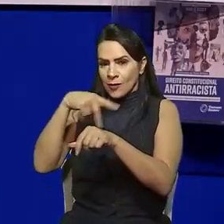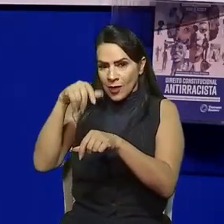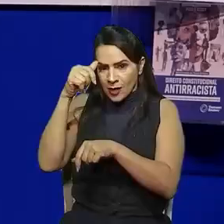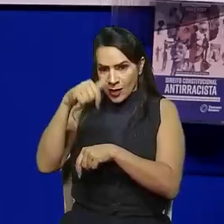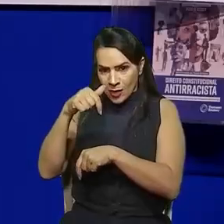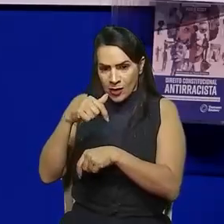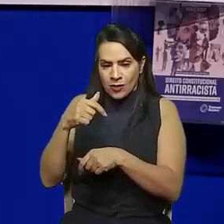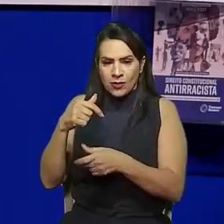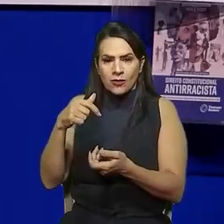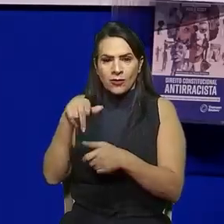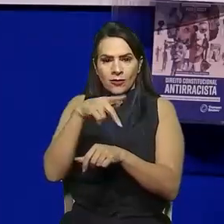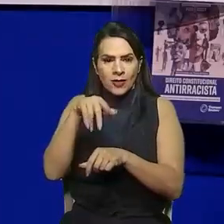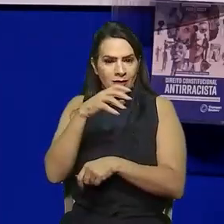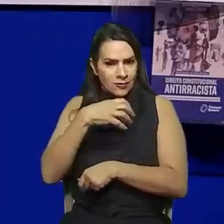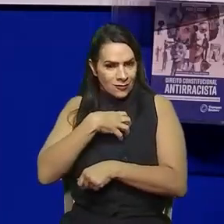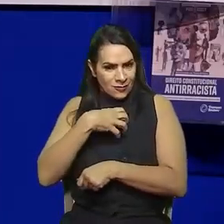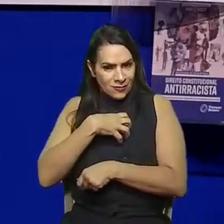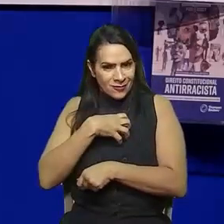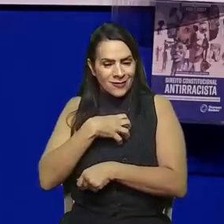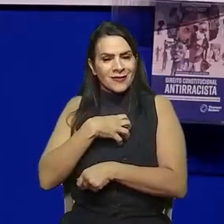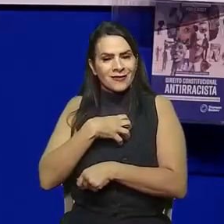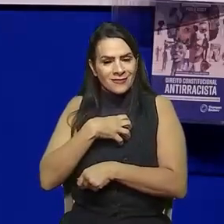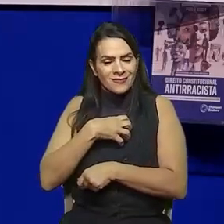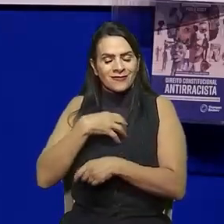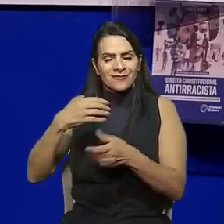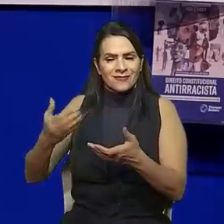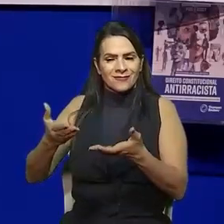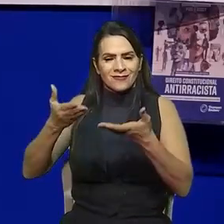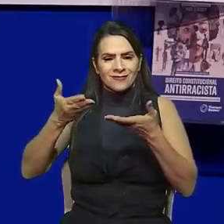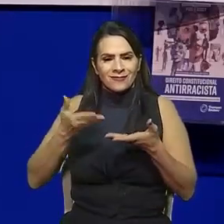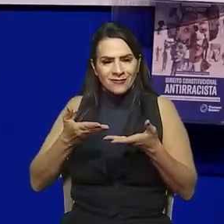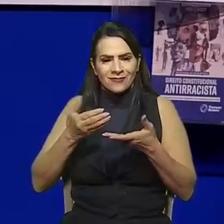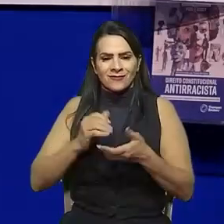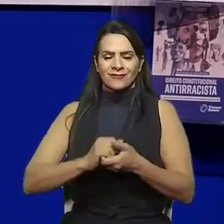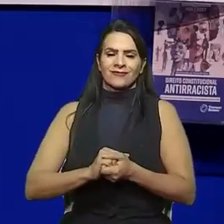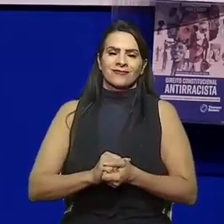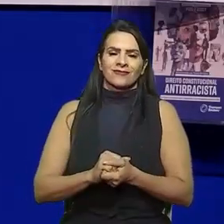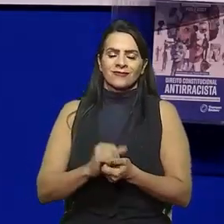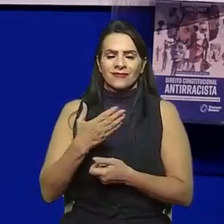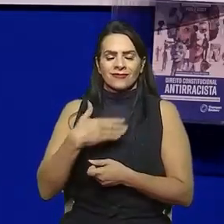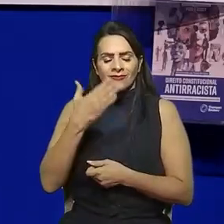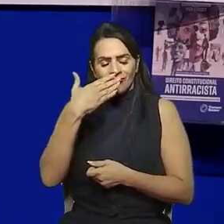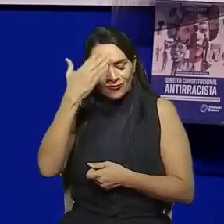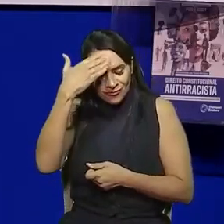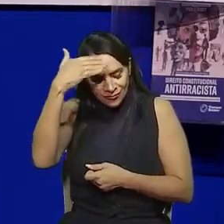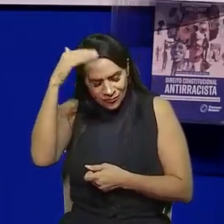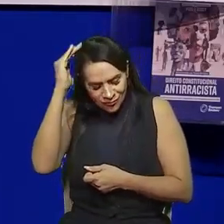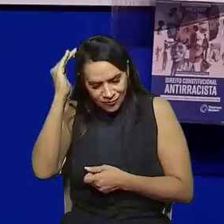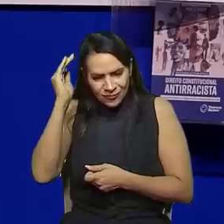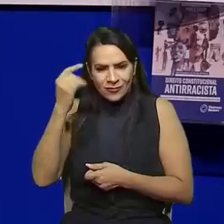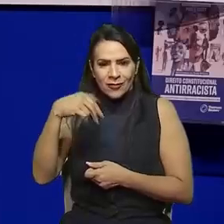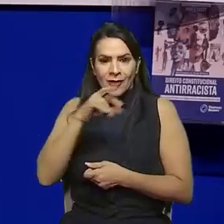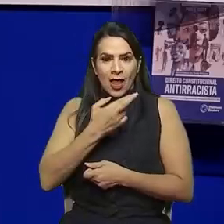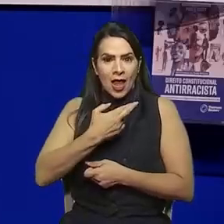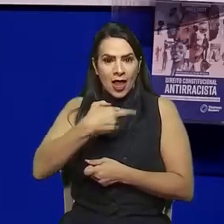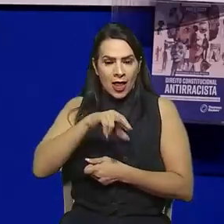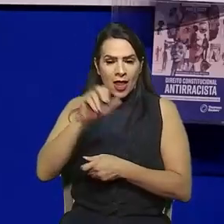país Bahia, recebemos o candomblé, a